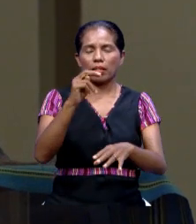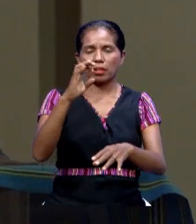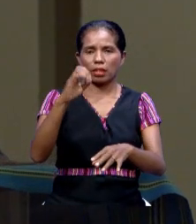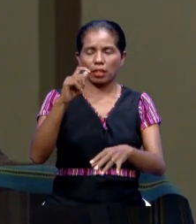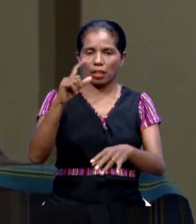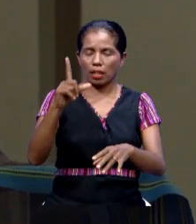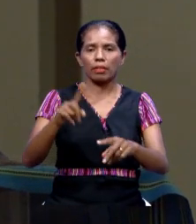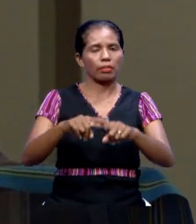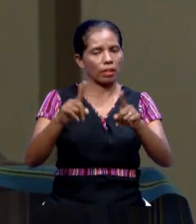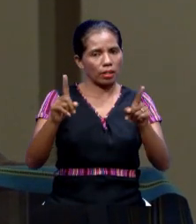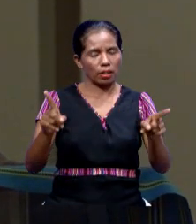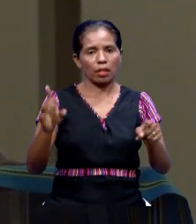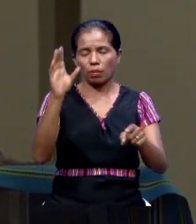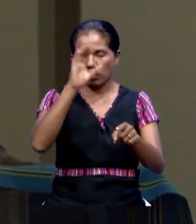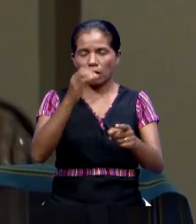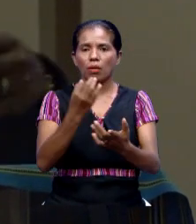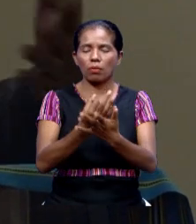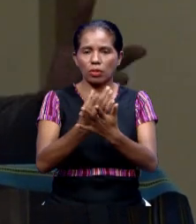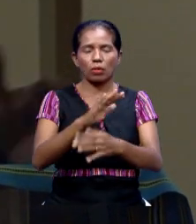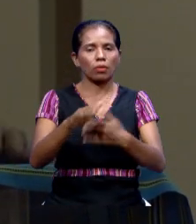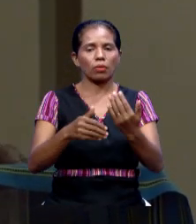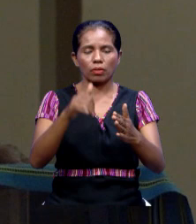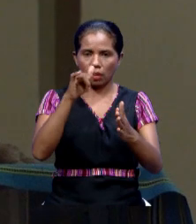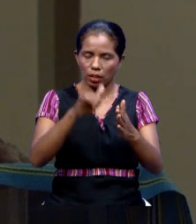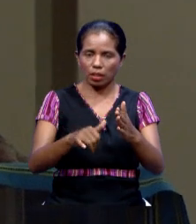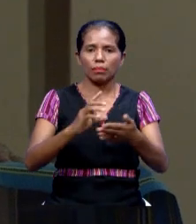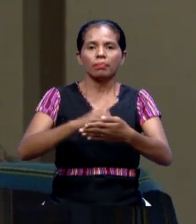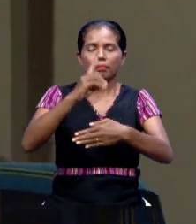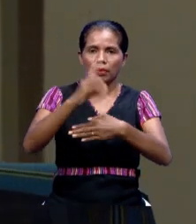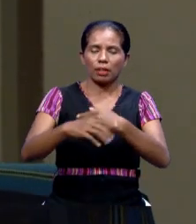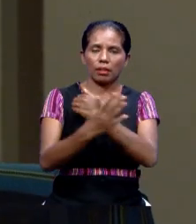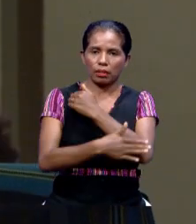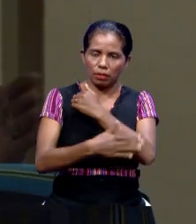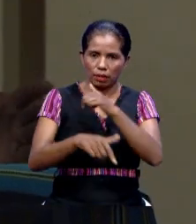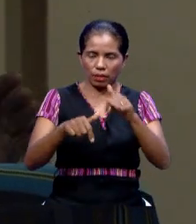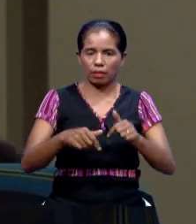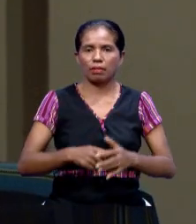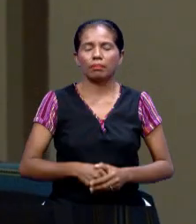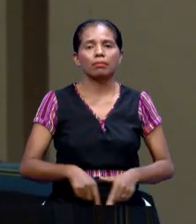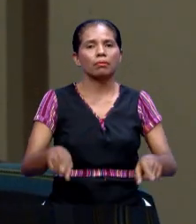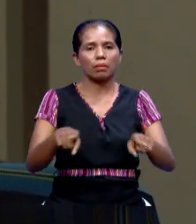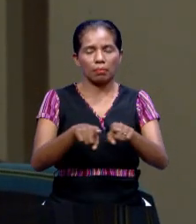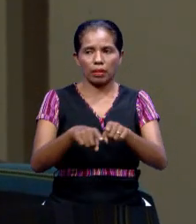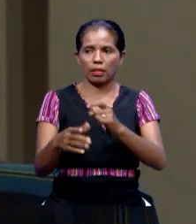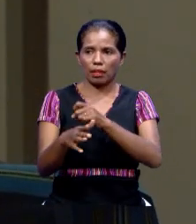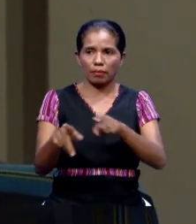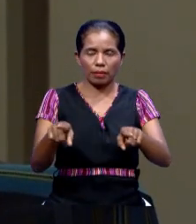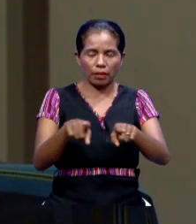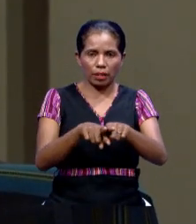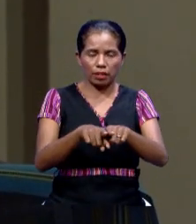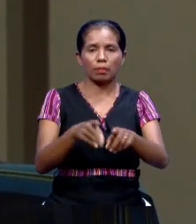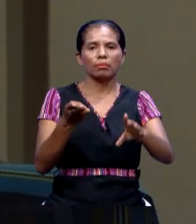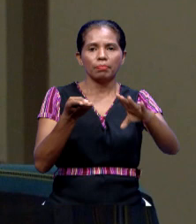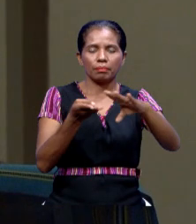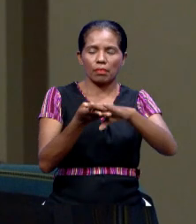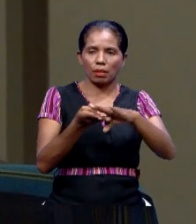irane, buka atu osan toma kene, atu rizvolio rai dane. Mas be, hanesa banko, nebe halo negosio mos,